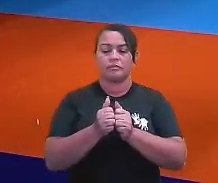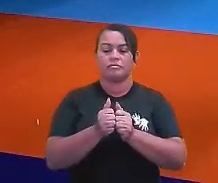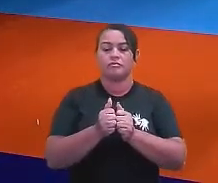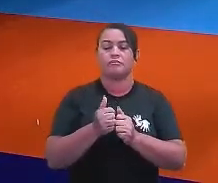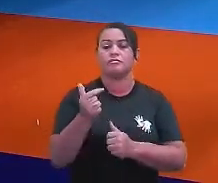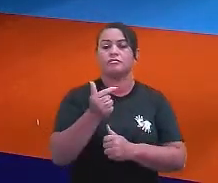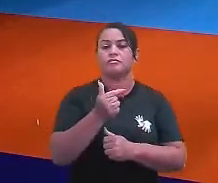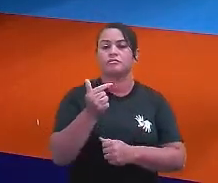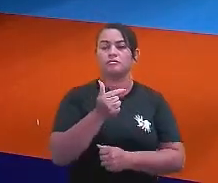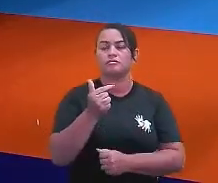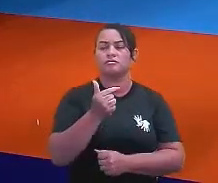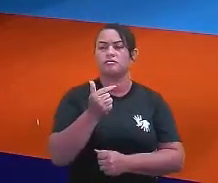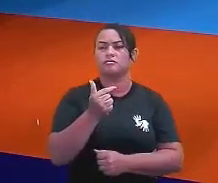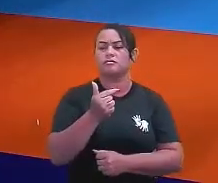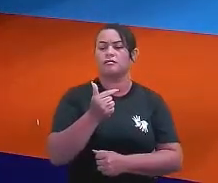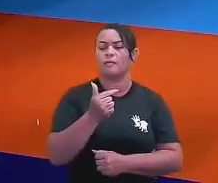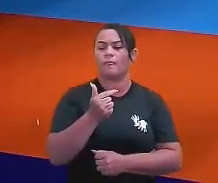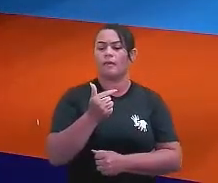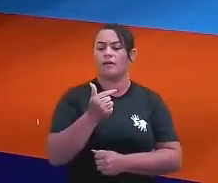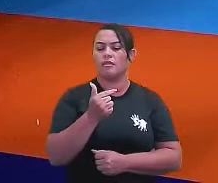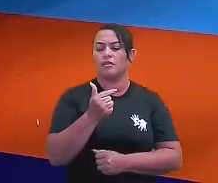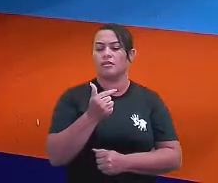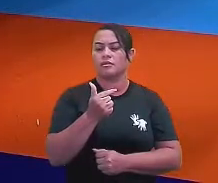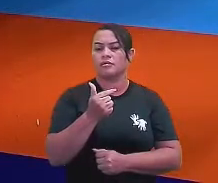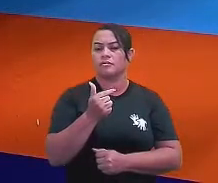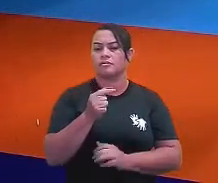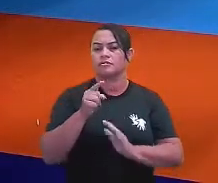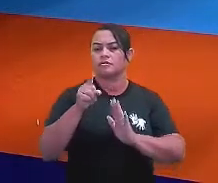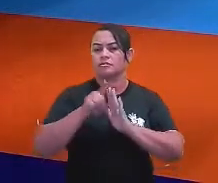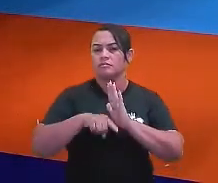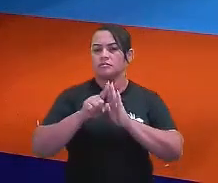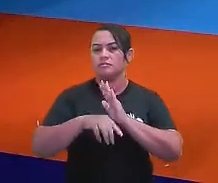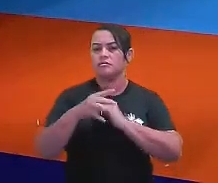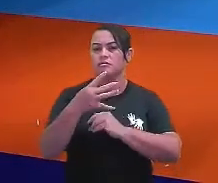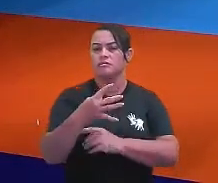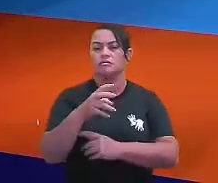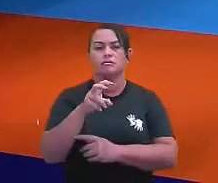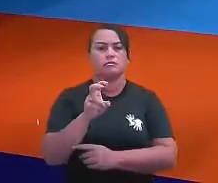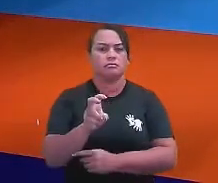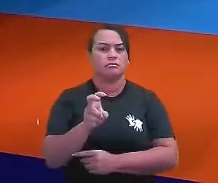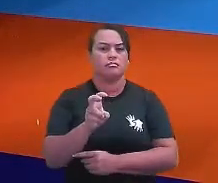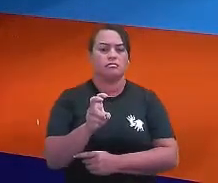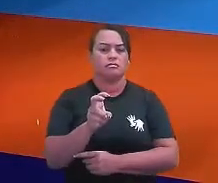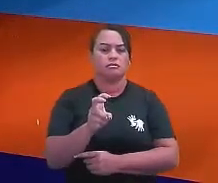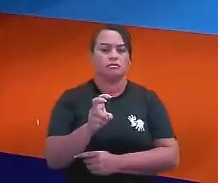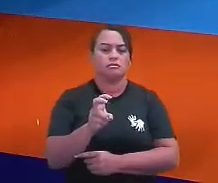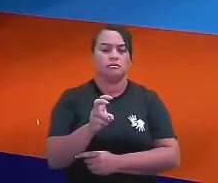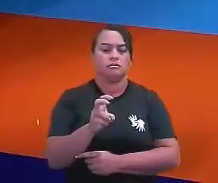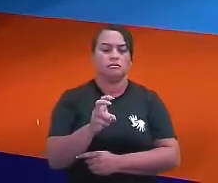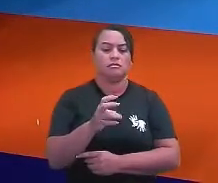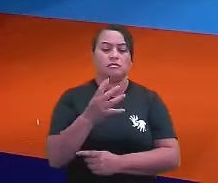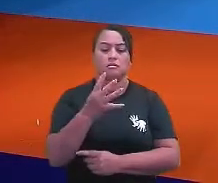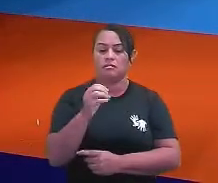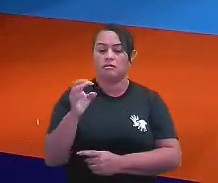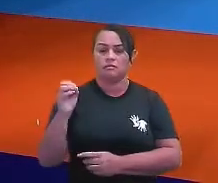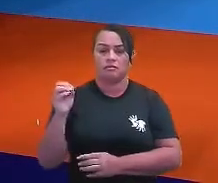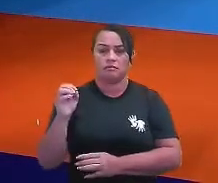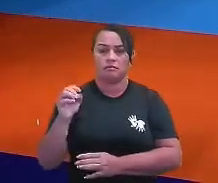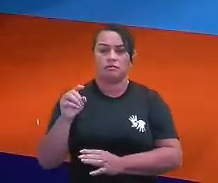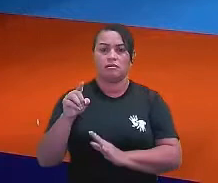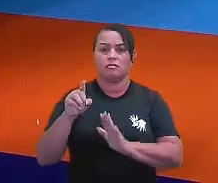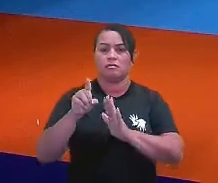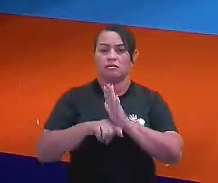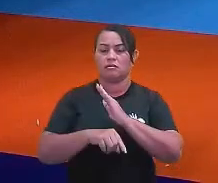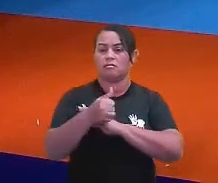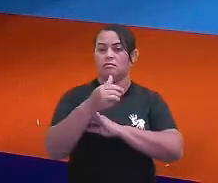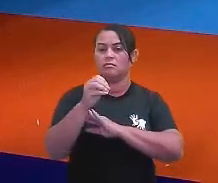22 vai complicar para eu tirar os 45. Então, eu vou fazer o seguinte. Dos 400, eu vou tirar 100 e vou ficar